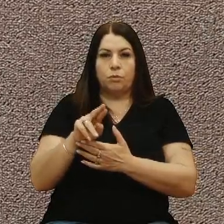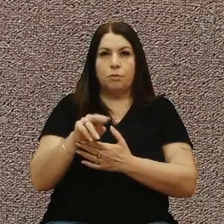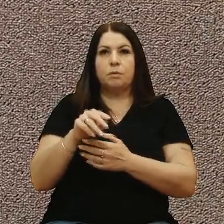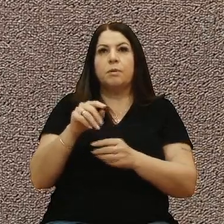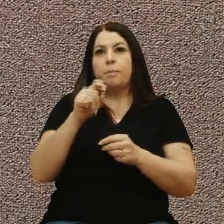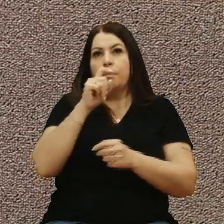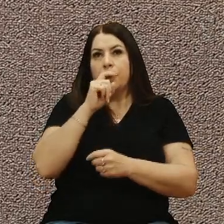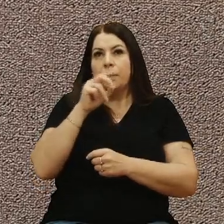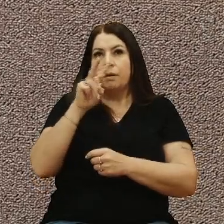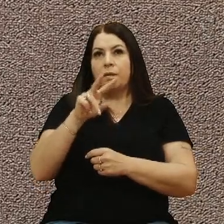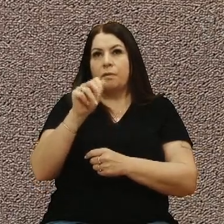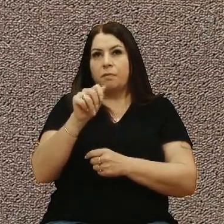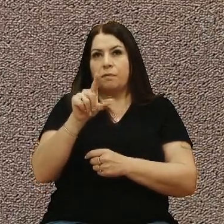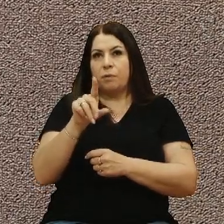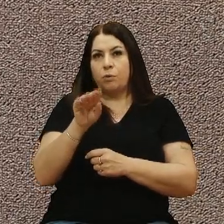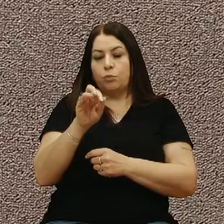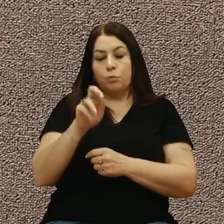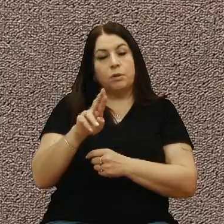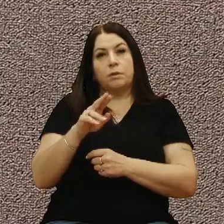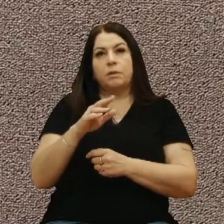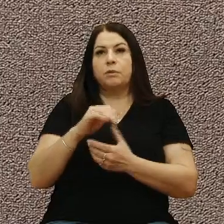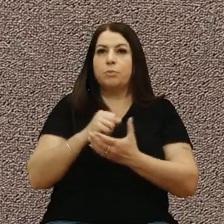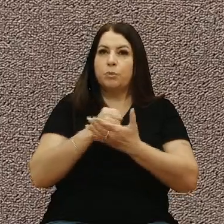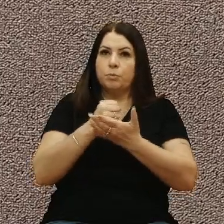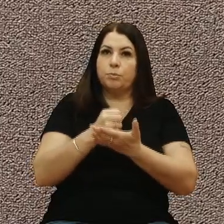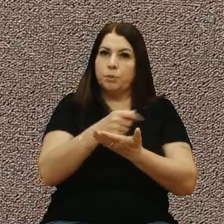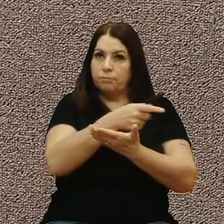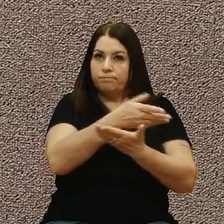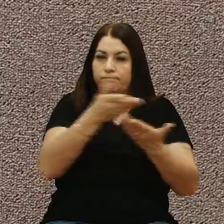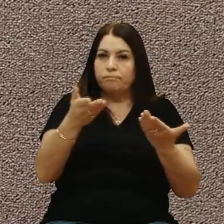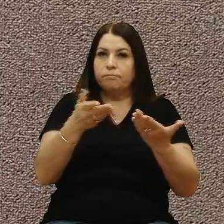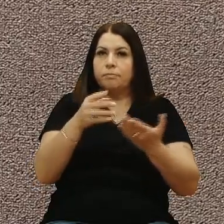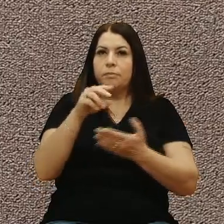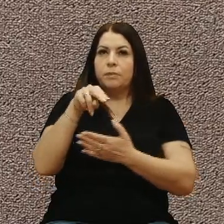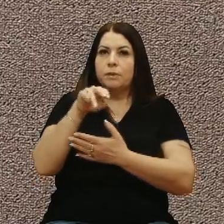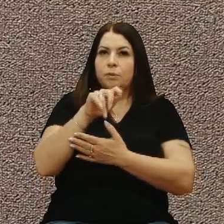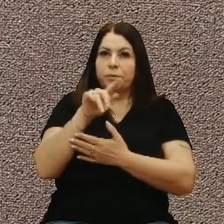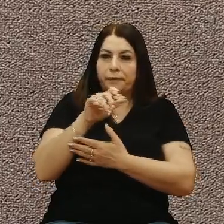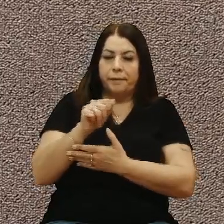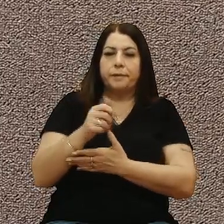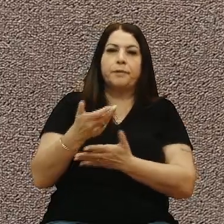Valtuir. Então, deixar aqui minha solidariedade a todos, a dona Nilza,